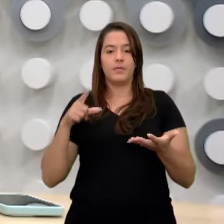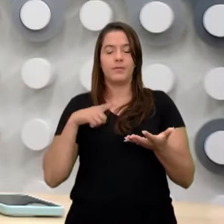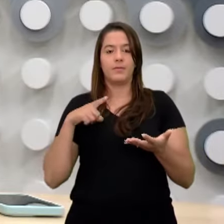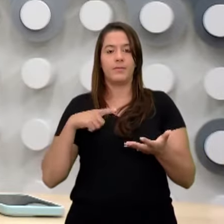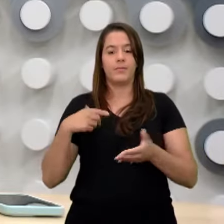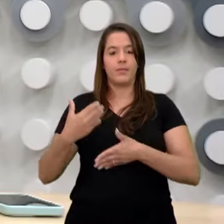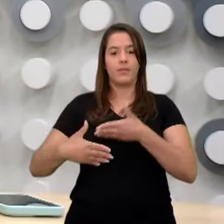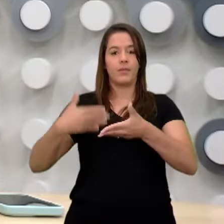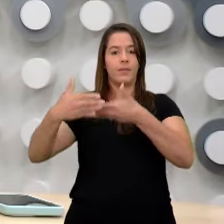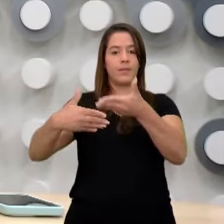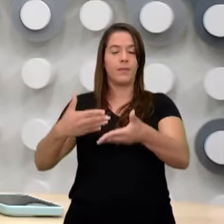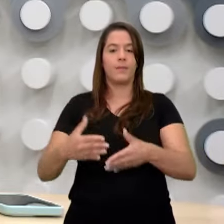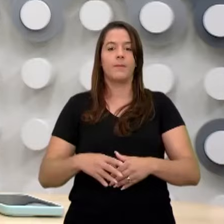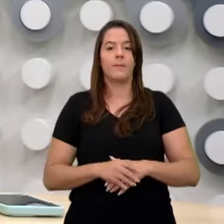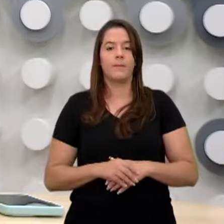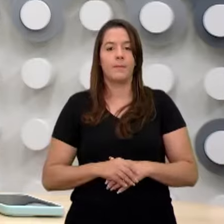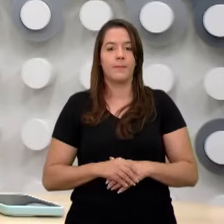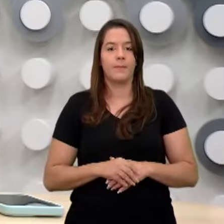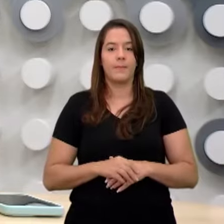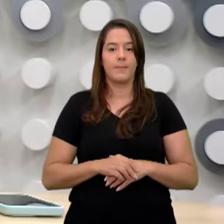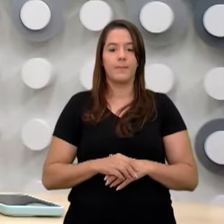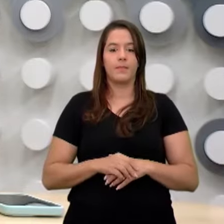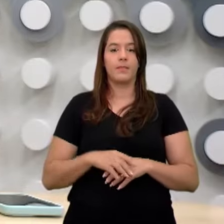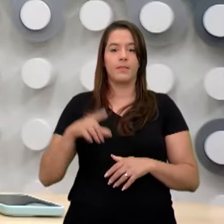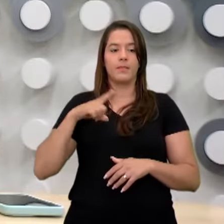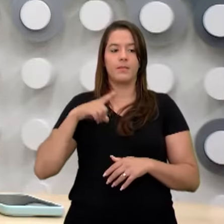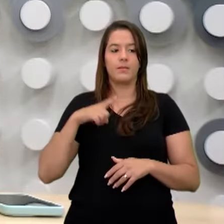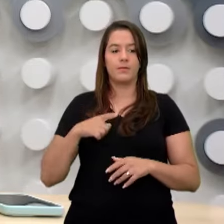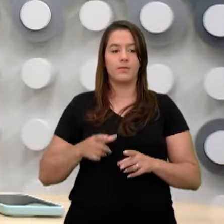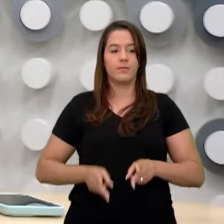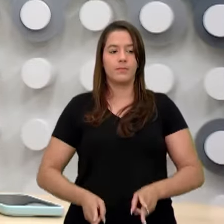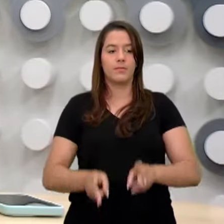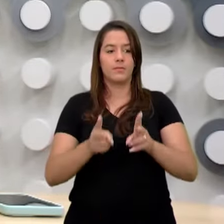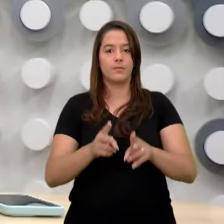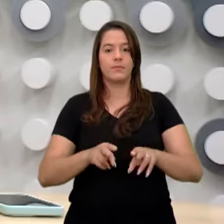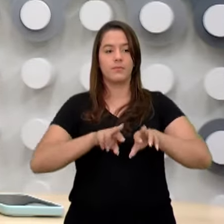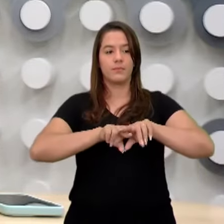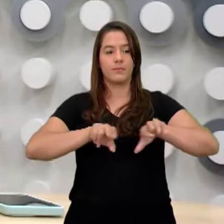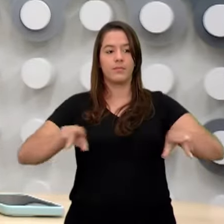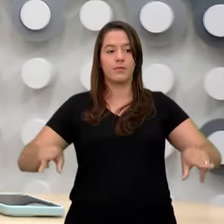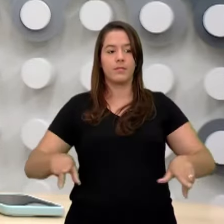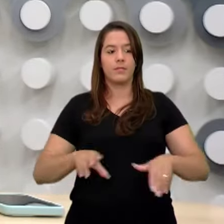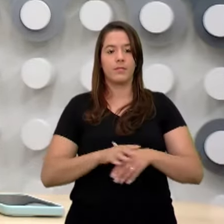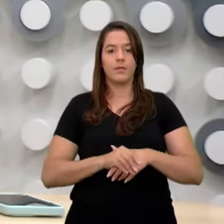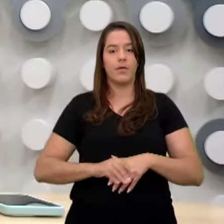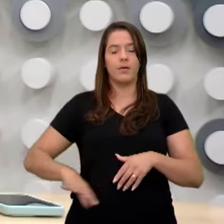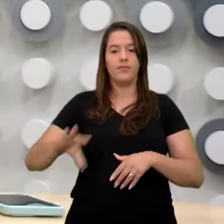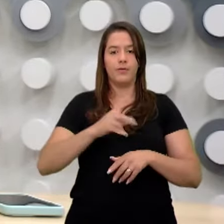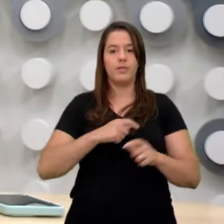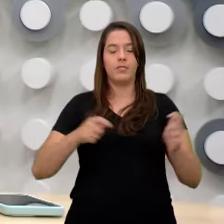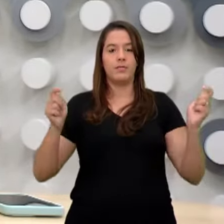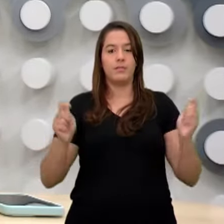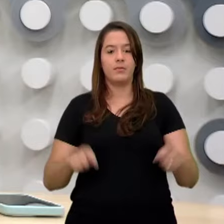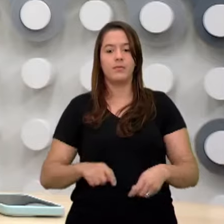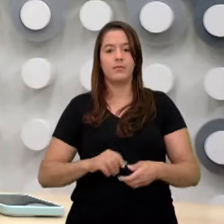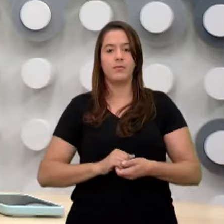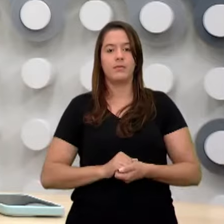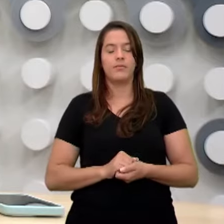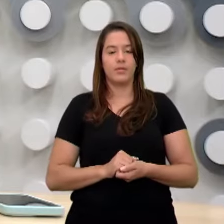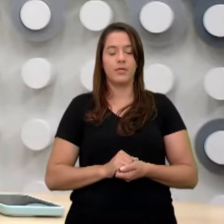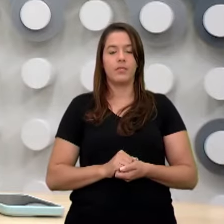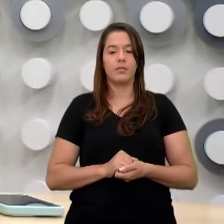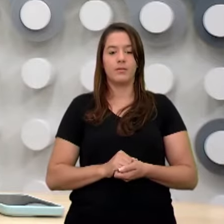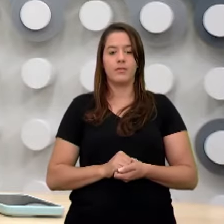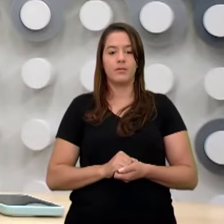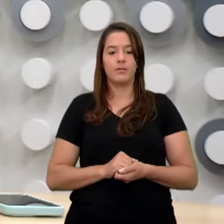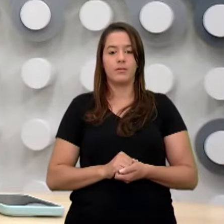Então, porque a gente está vendo desde a atividade 1, né, que os 4 bilhões e 600 milhões de anos que a Terra tem,